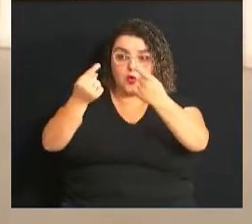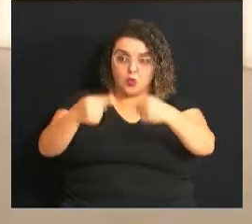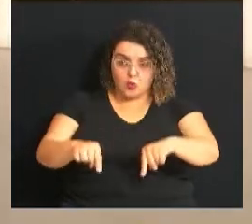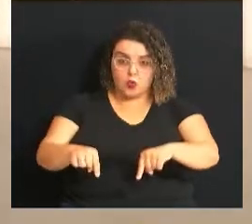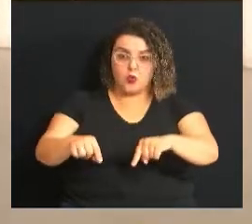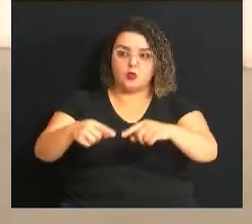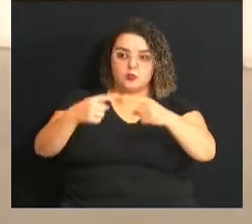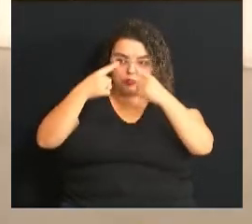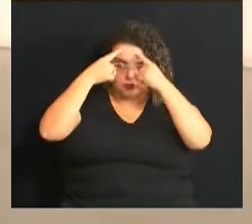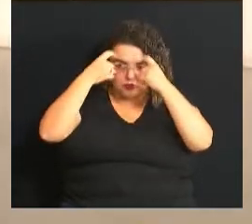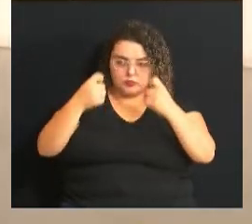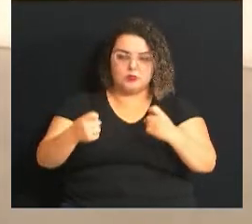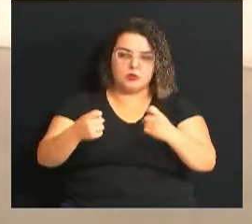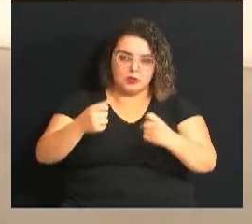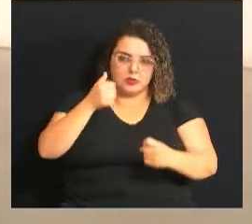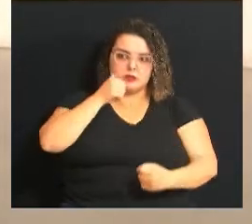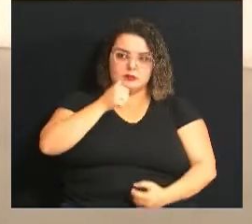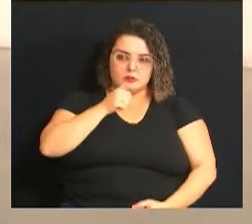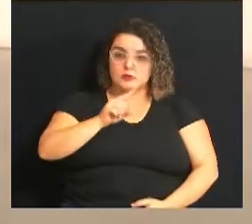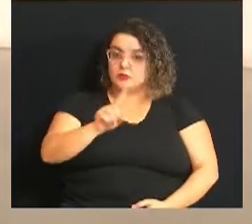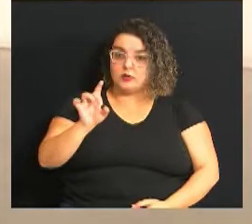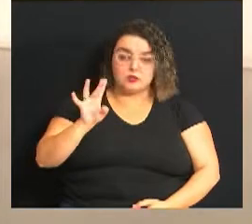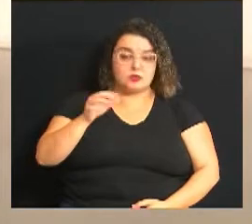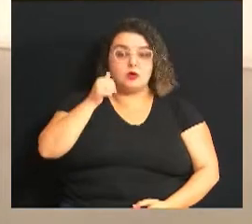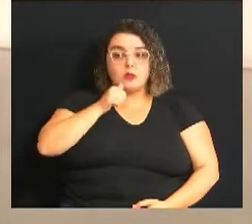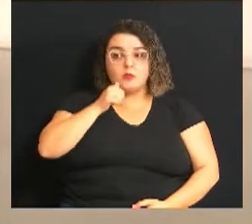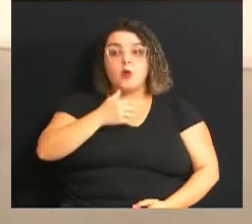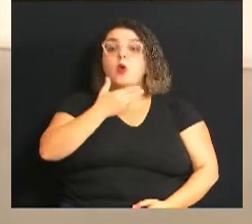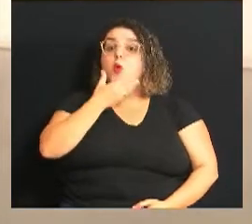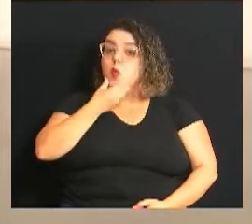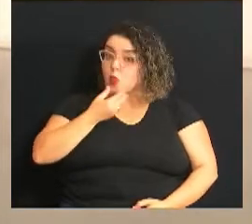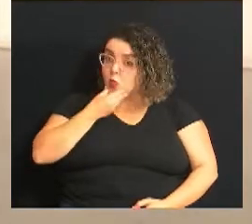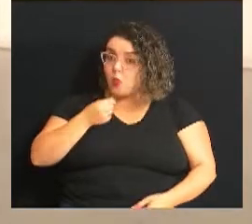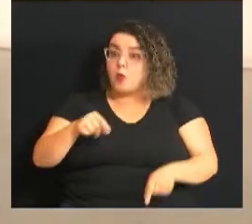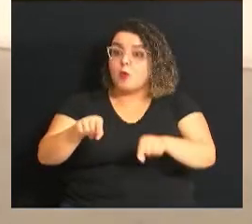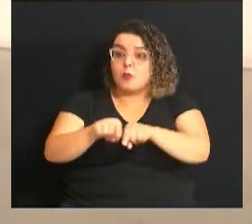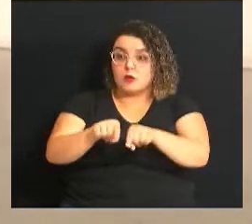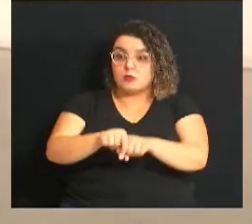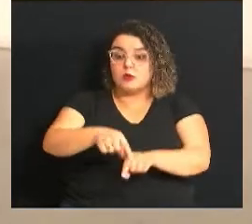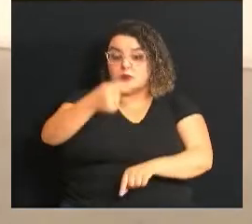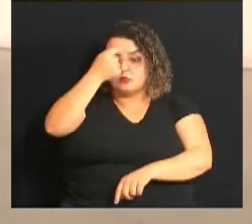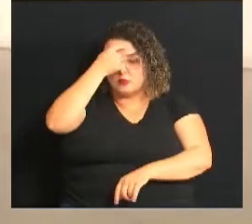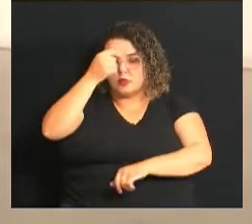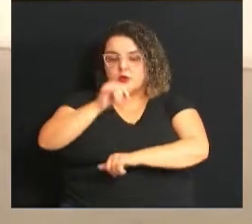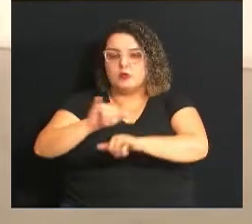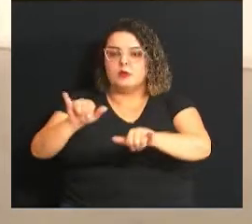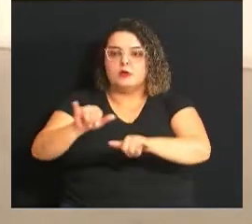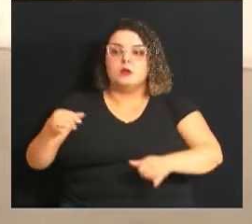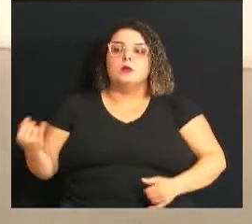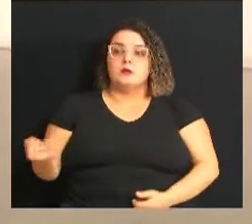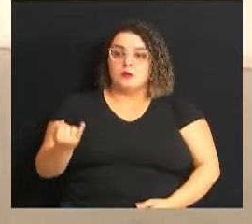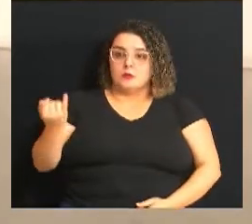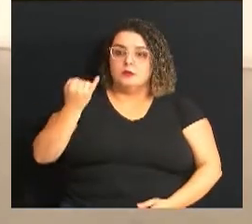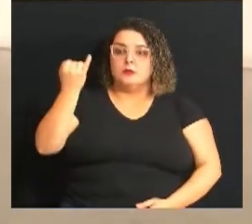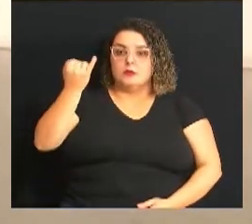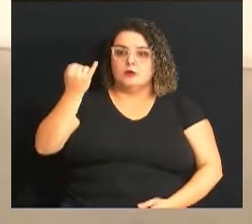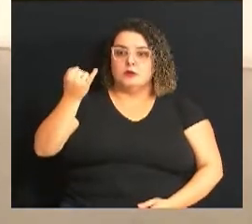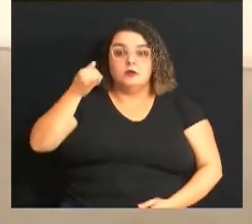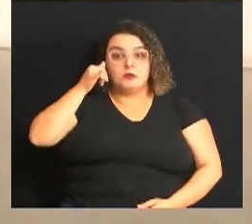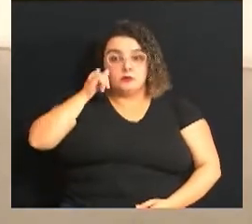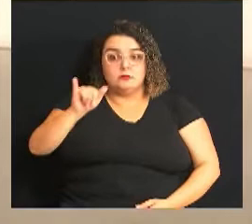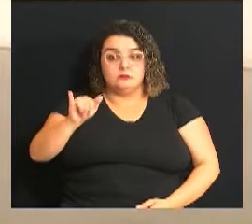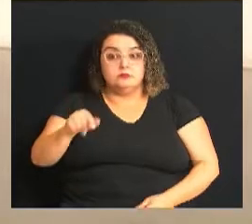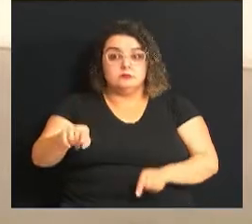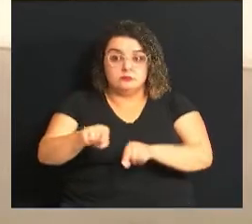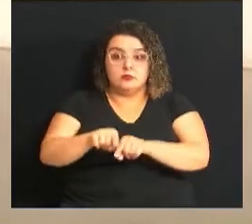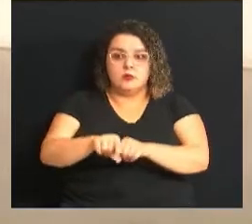contra a Mulher. Não é só a mulher, é o homem também se conscientizando sobre a importância de combater, de também dar um toque para aquele